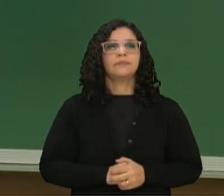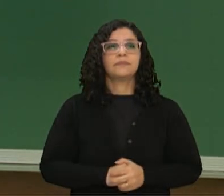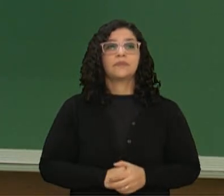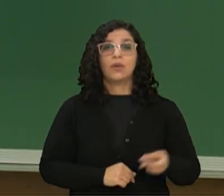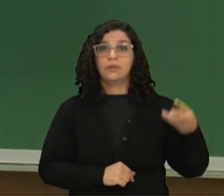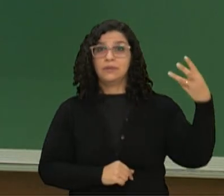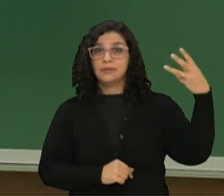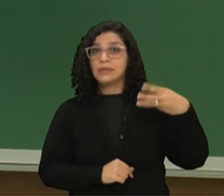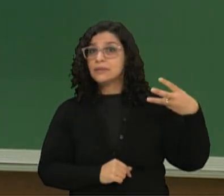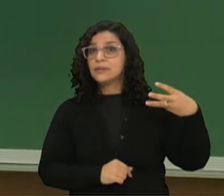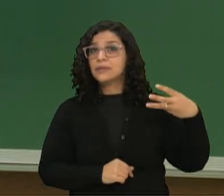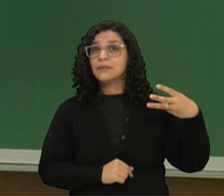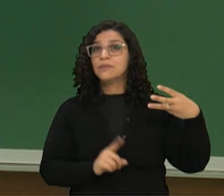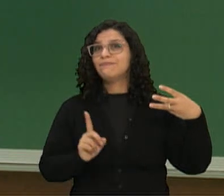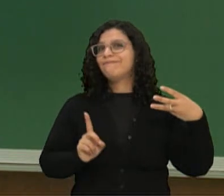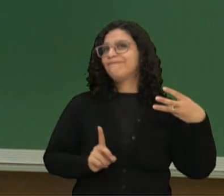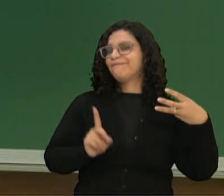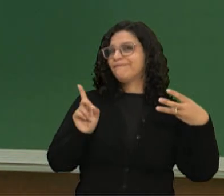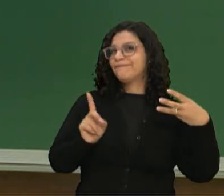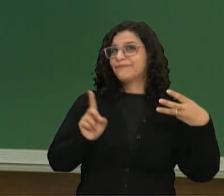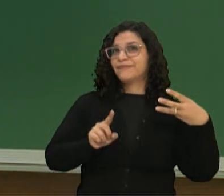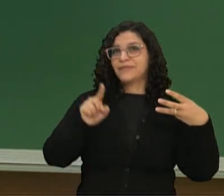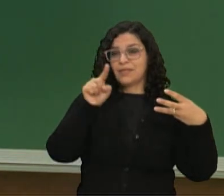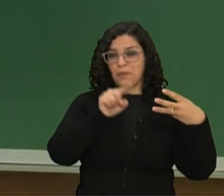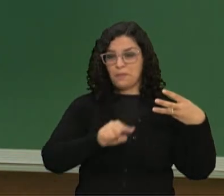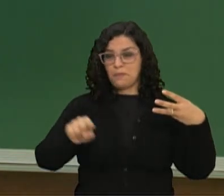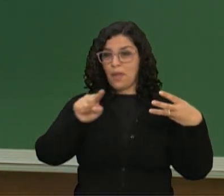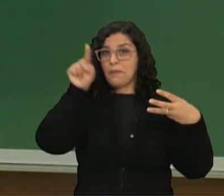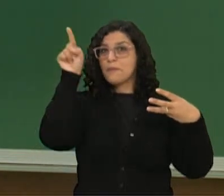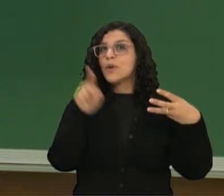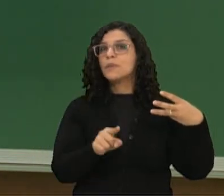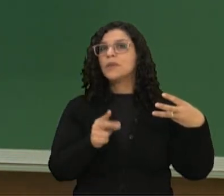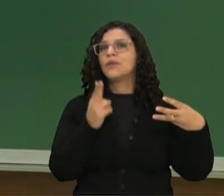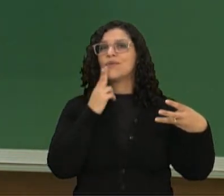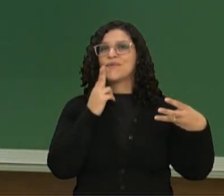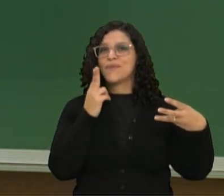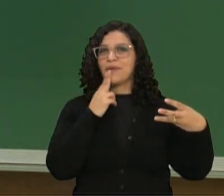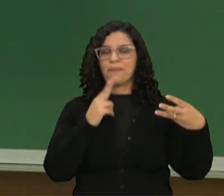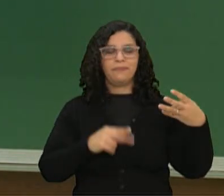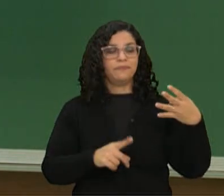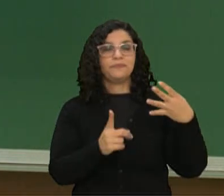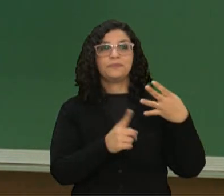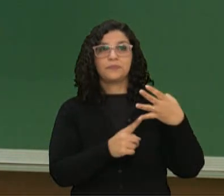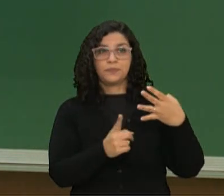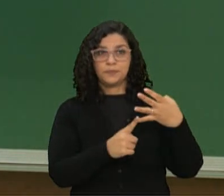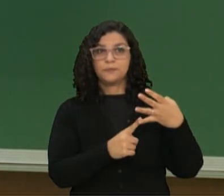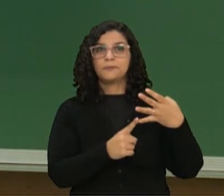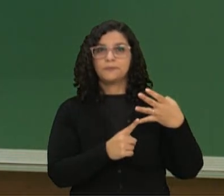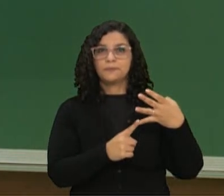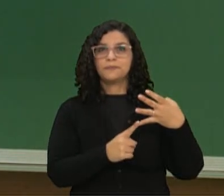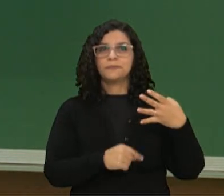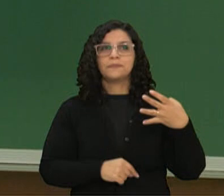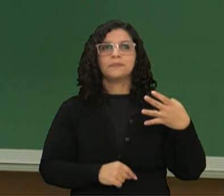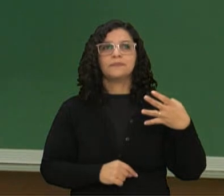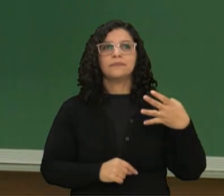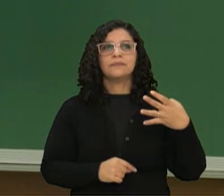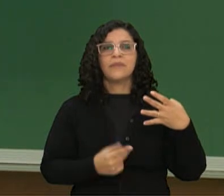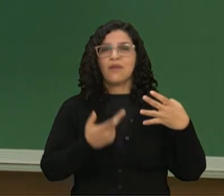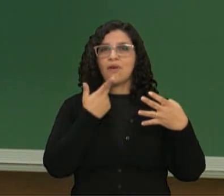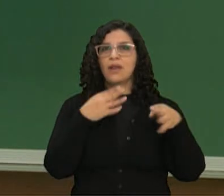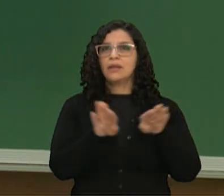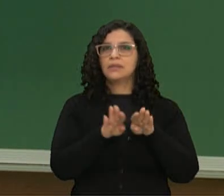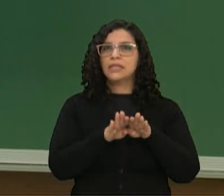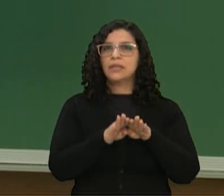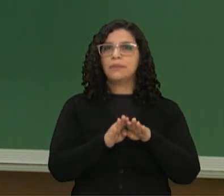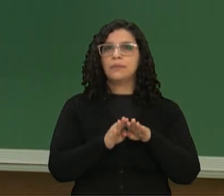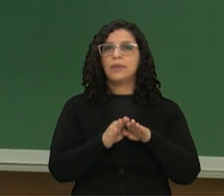don't smoke. Tá ali, né? O sinalzinho para não fumar. Stay active. É o menininho